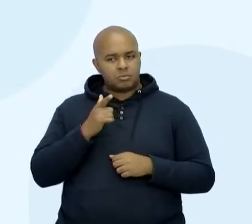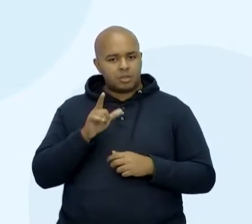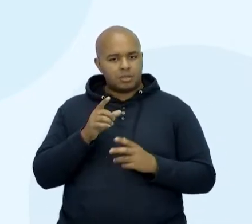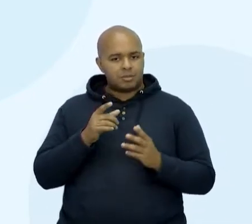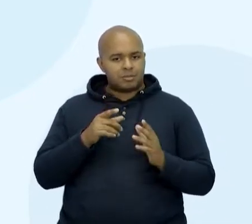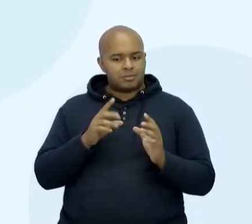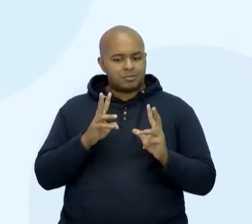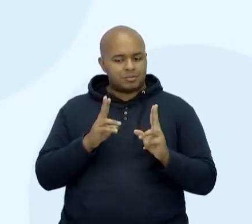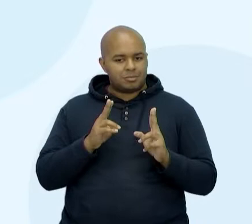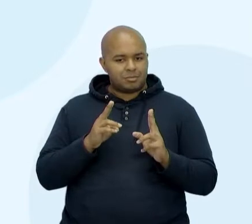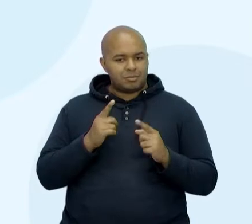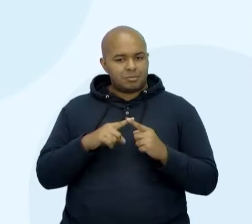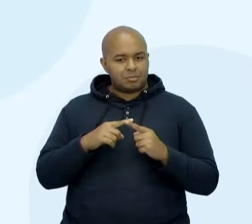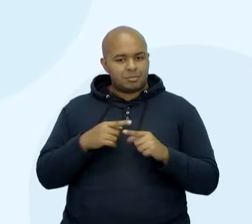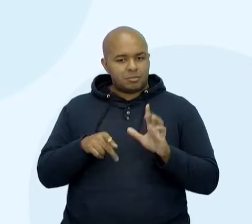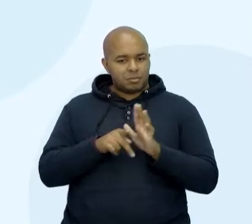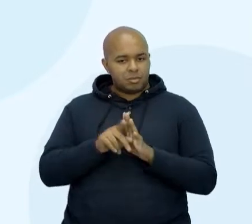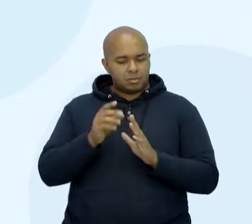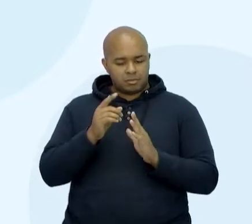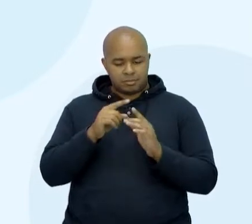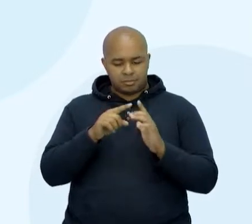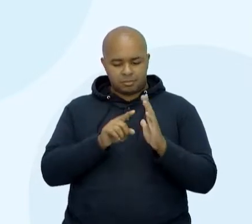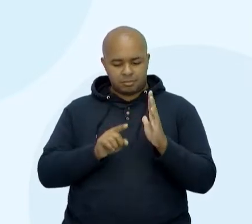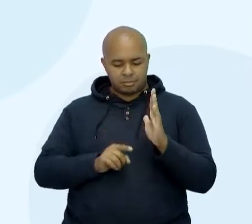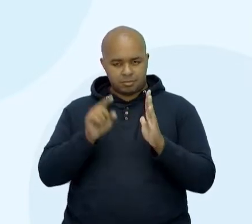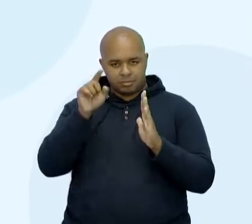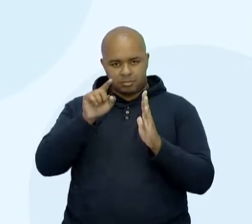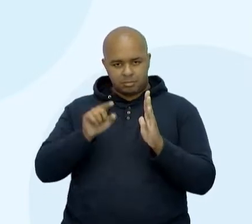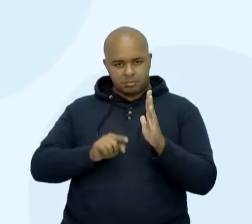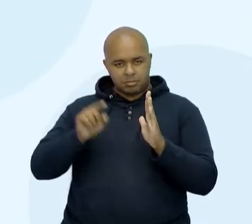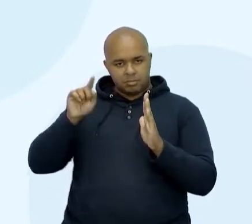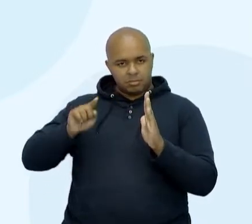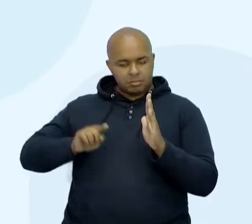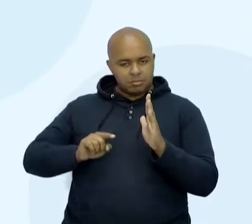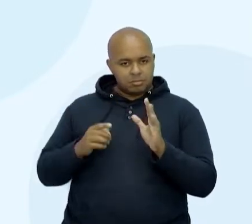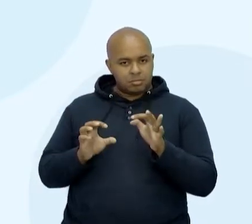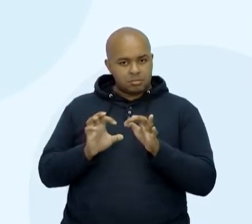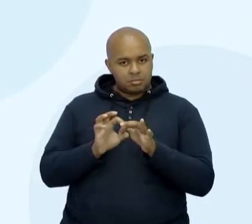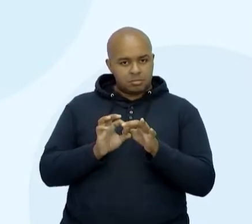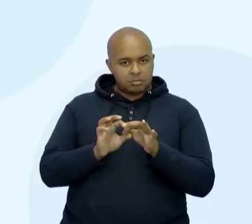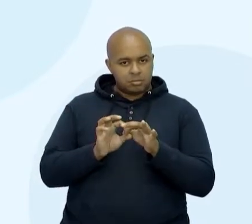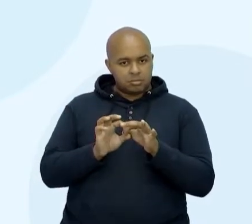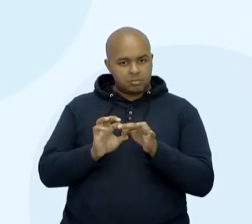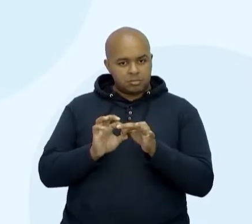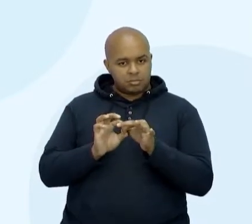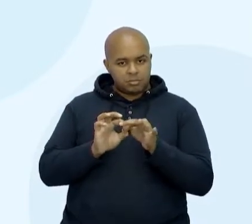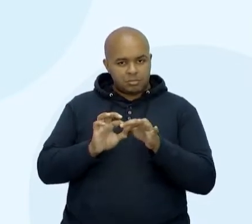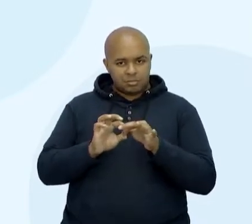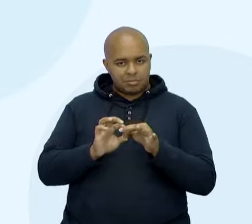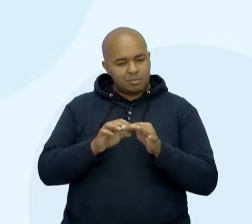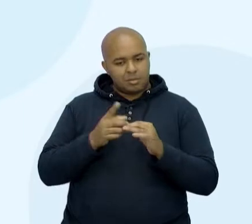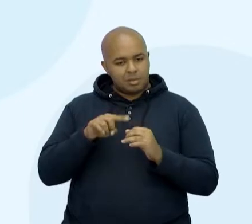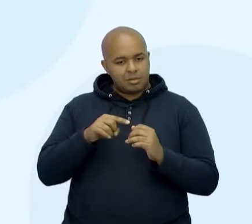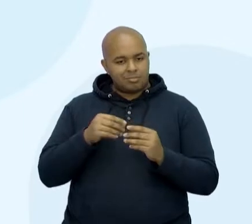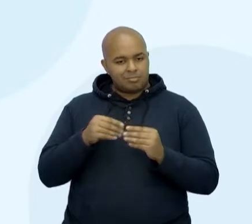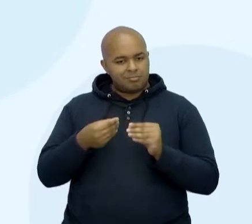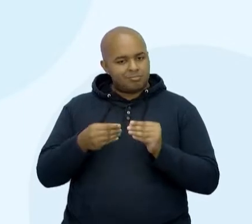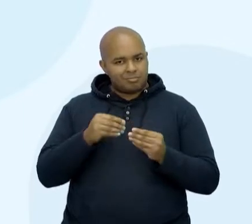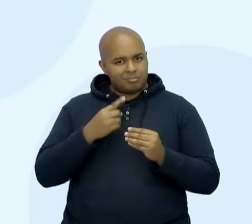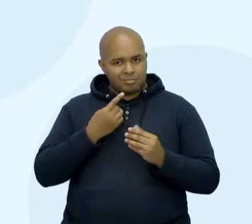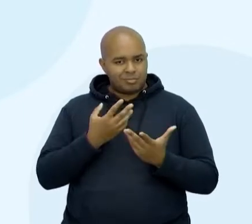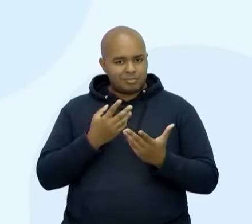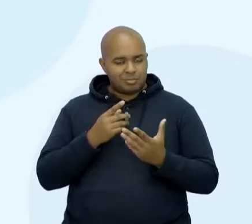mesma propriedade, justamente por conta dessas ligações aqui cruzadas, né? Eles não são